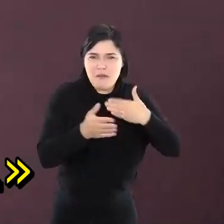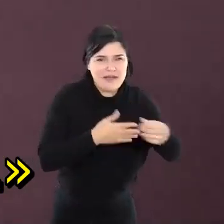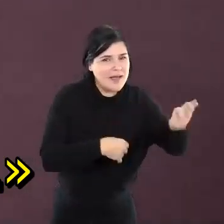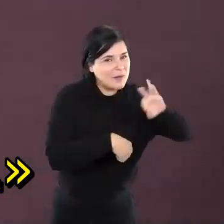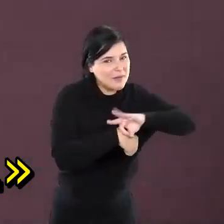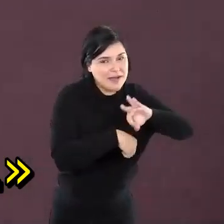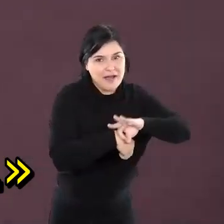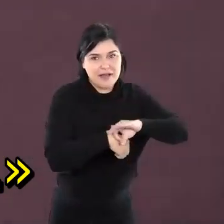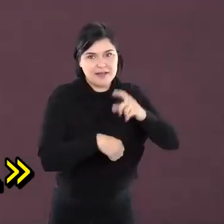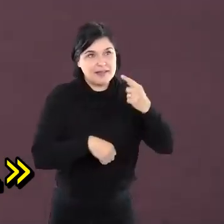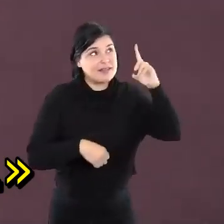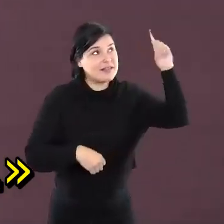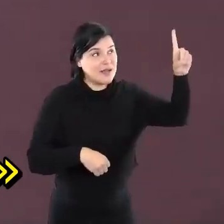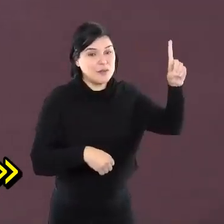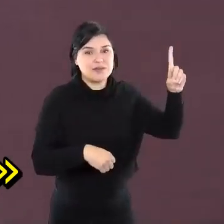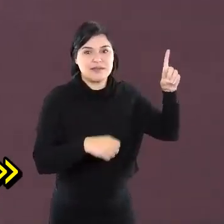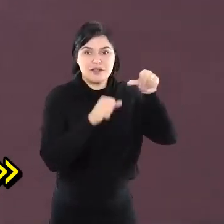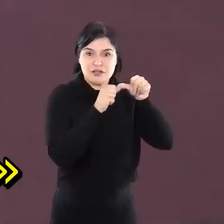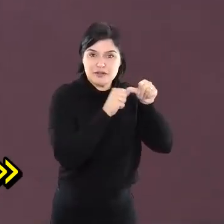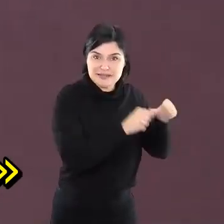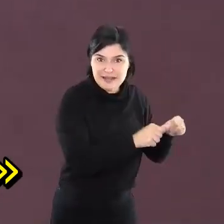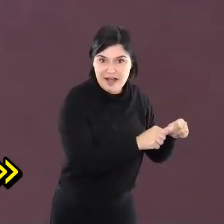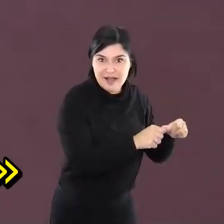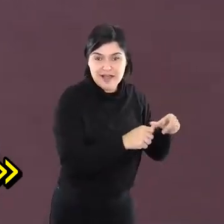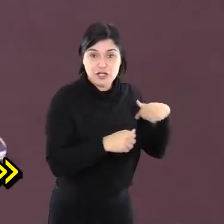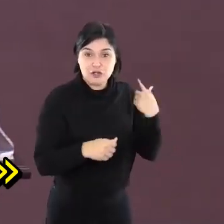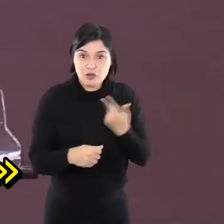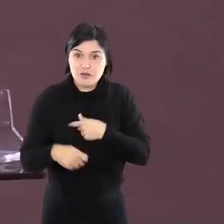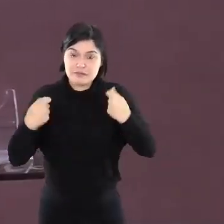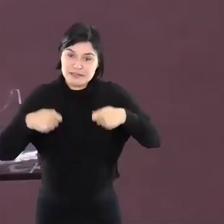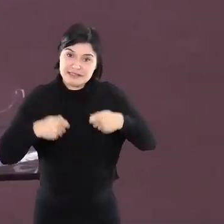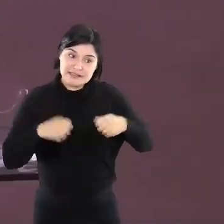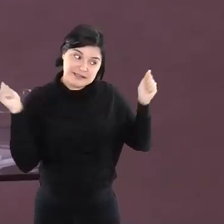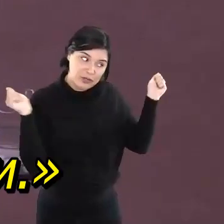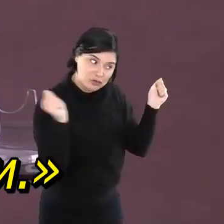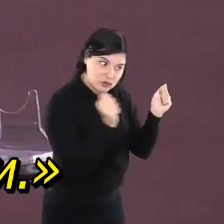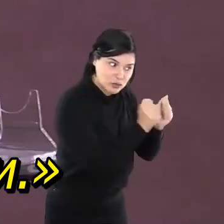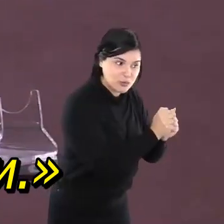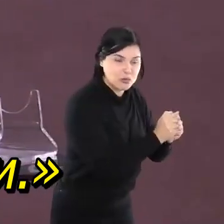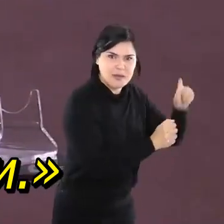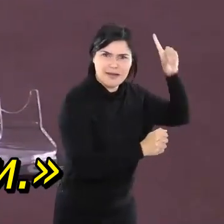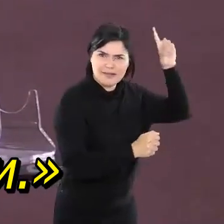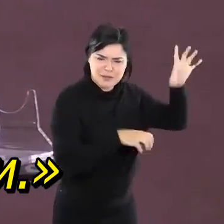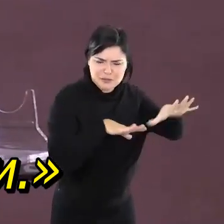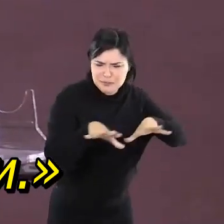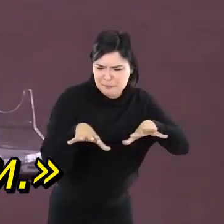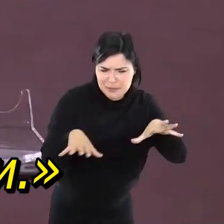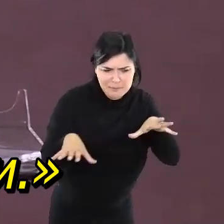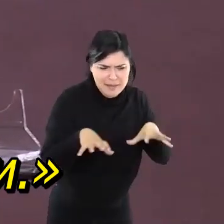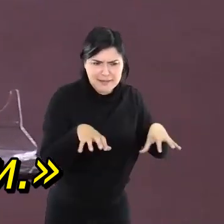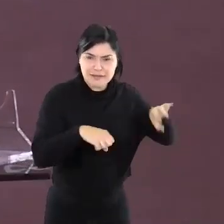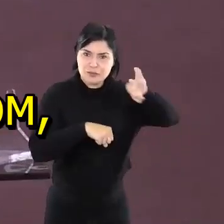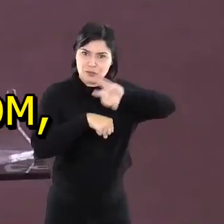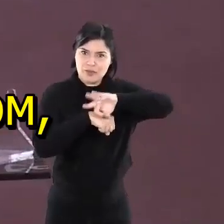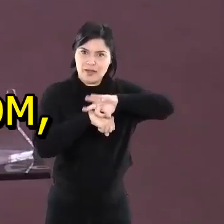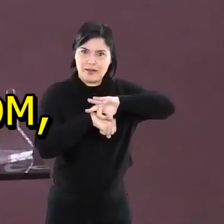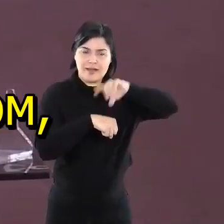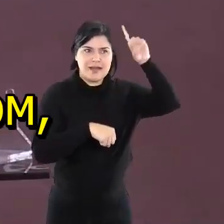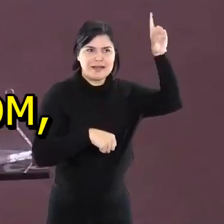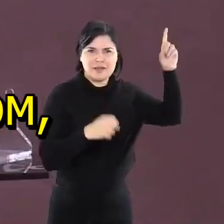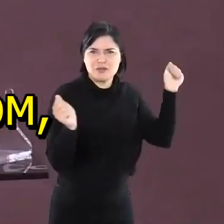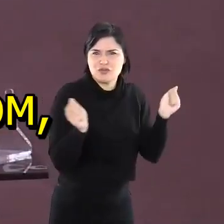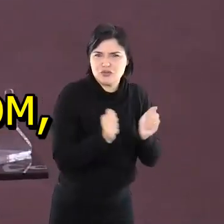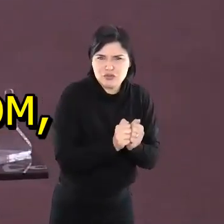o quê? Vós também, vou preparar-vos lugar. Ele diz, eis que estou convosco todos os dias. Pensa